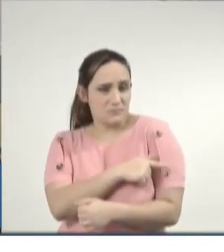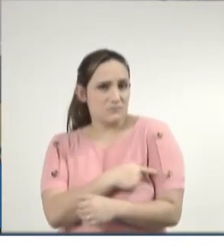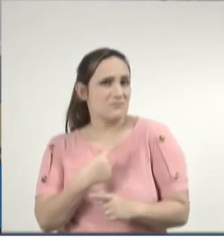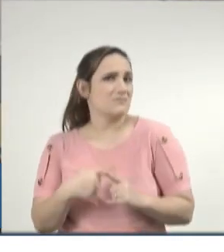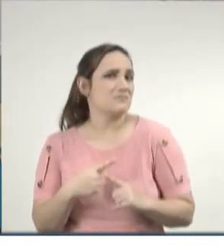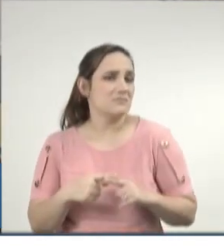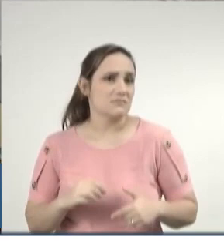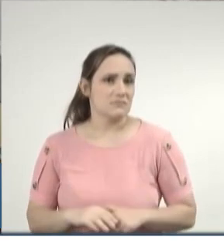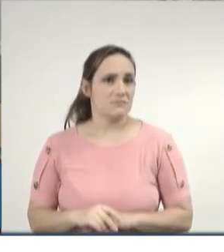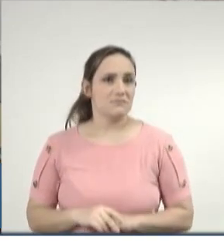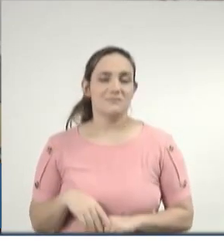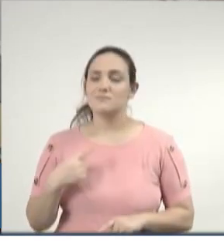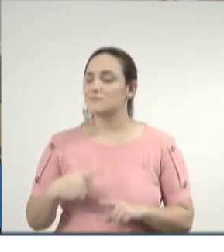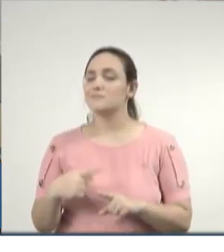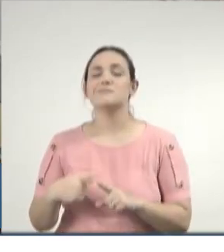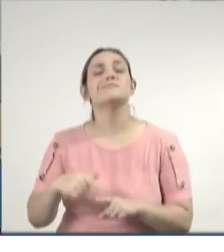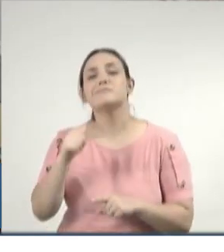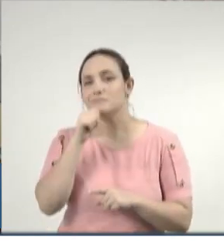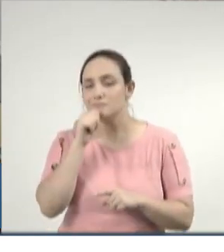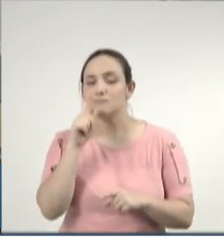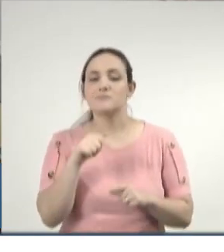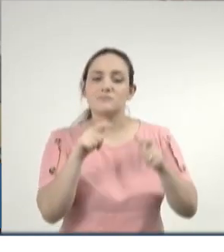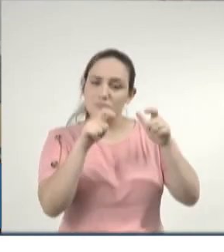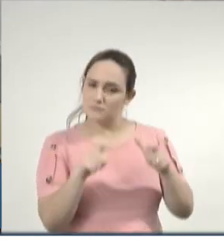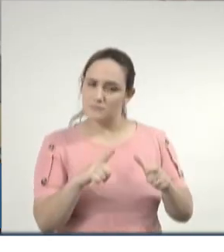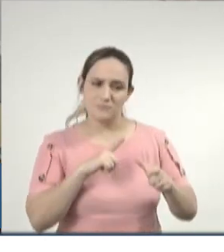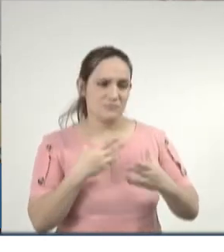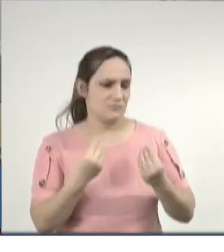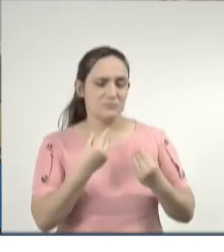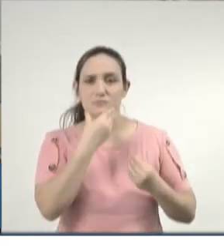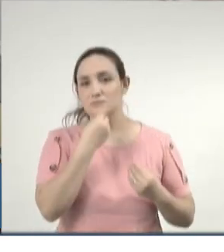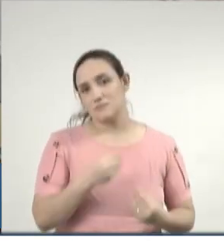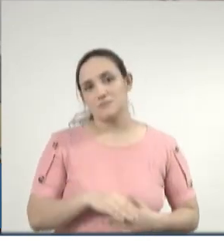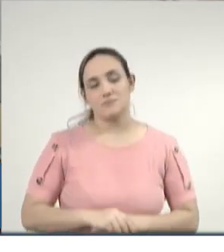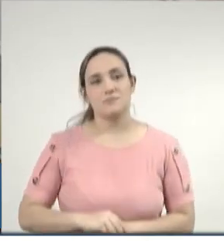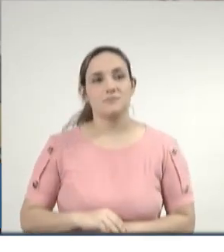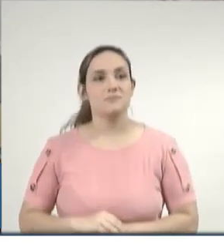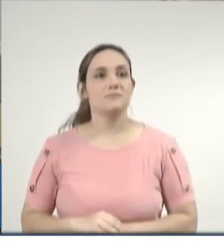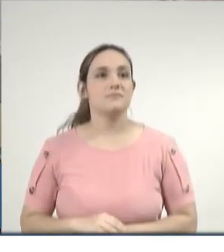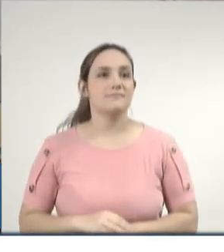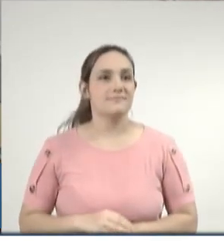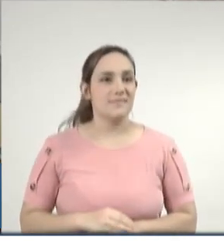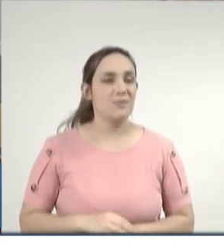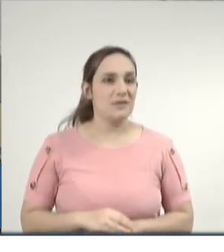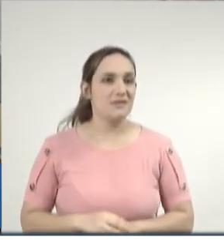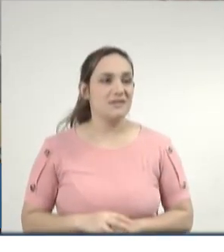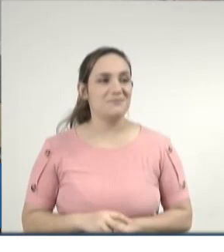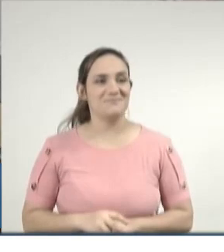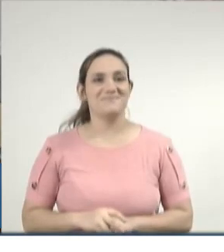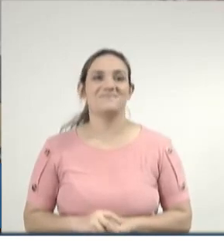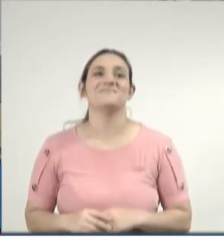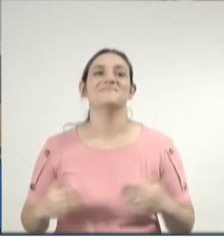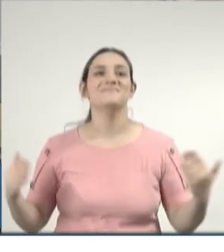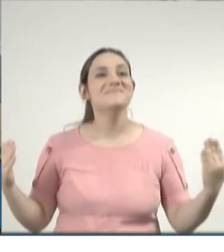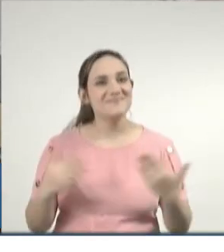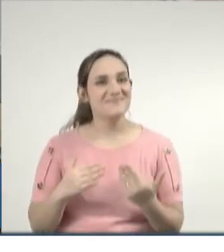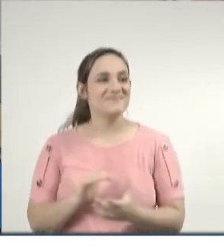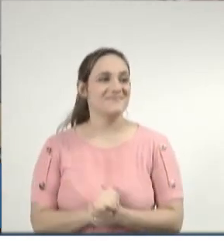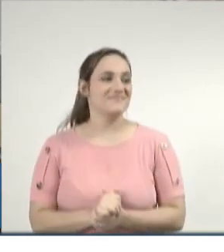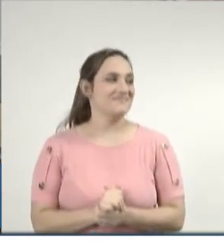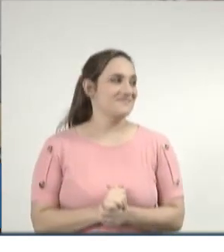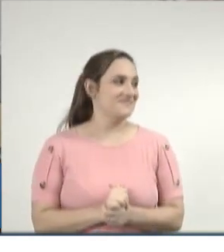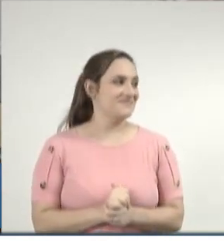Por quê? Porque isso ainda é um espaço muito masculino. Então, a gente percebe que as mulheres e homens não possuem iguais